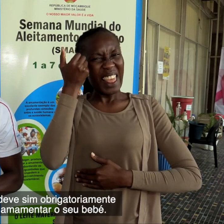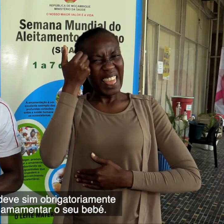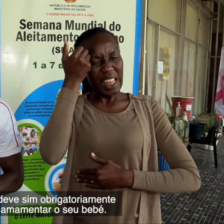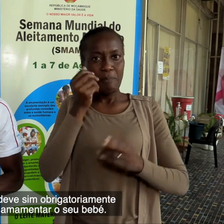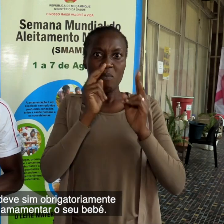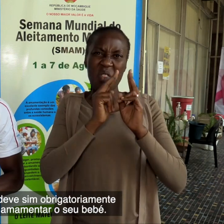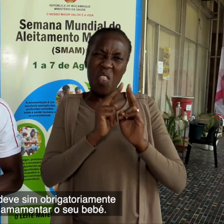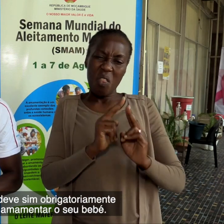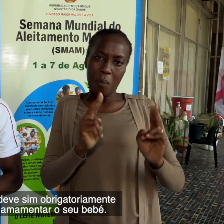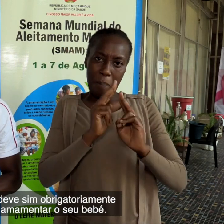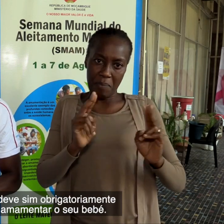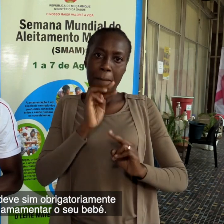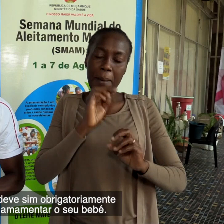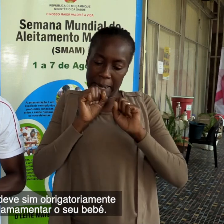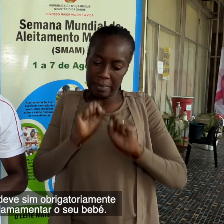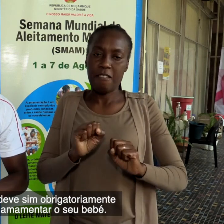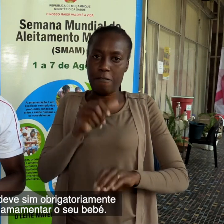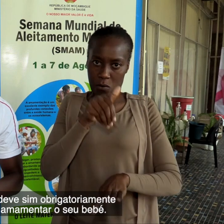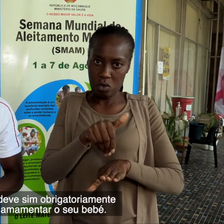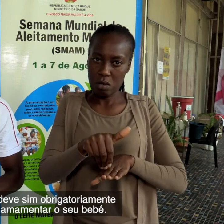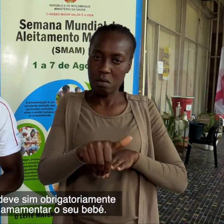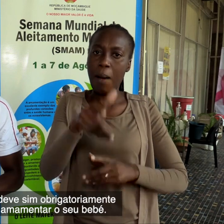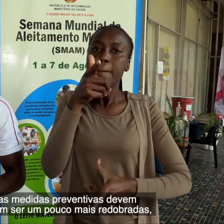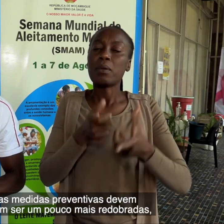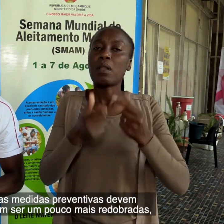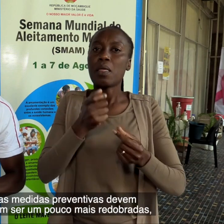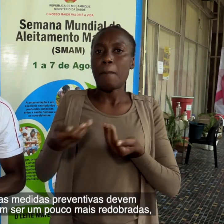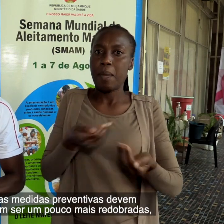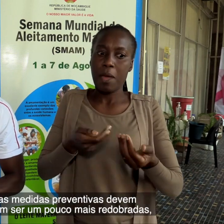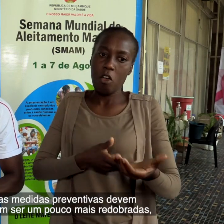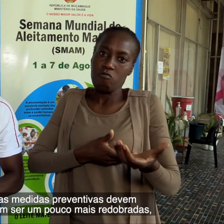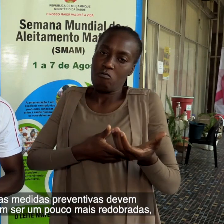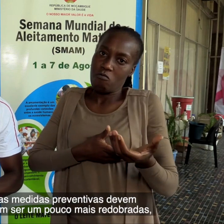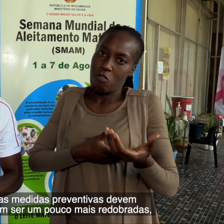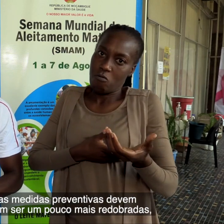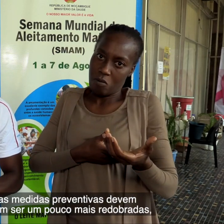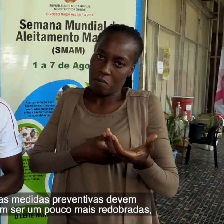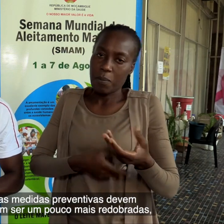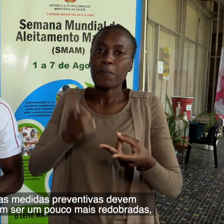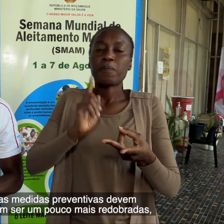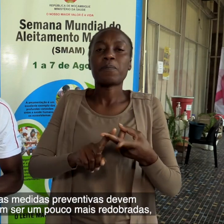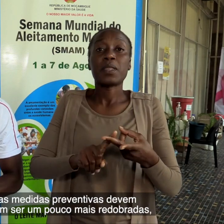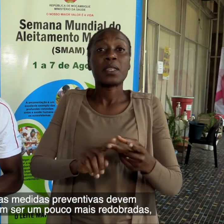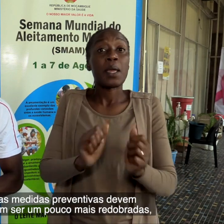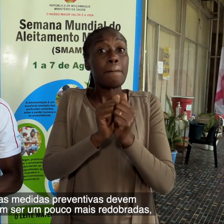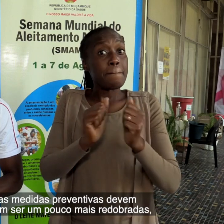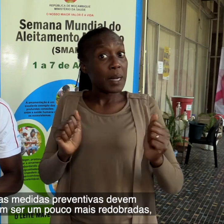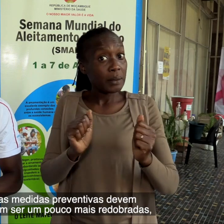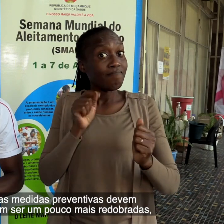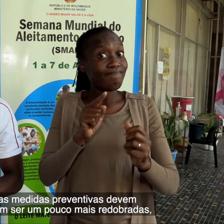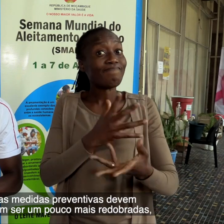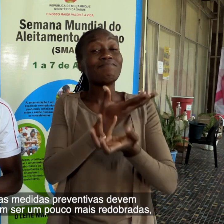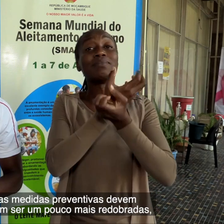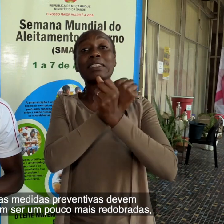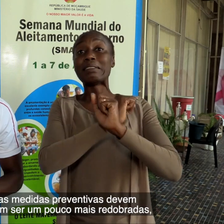sim obrigatoriamente continuar a amamentar o seu bebê logicamente que as medidas preventivas